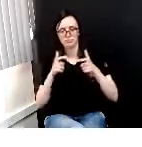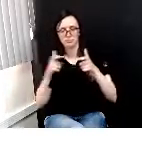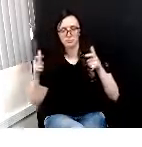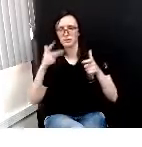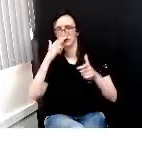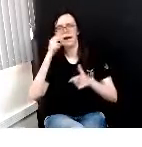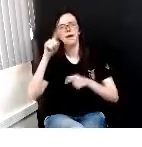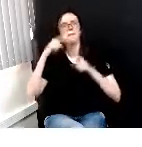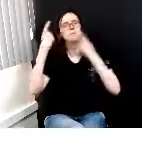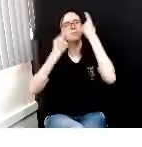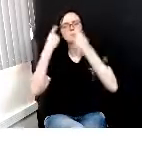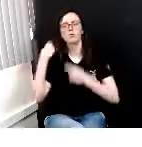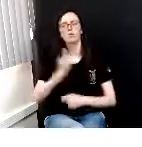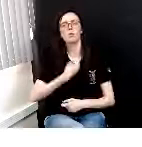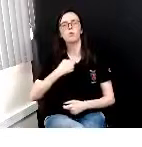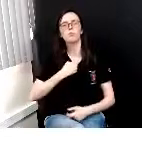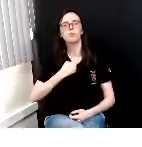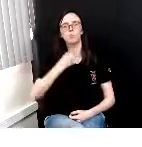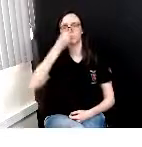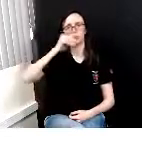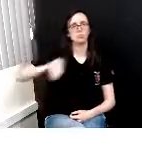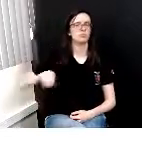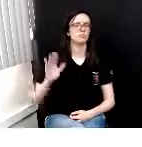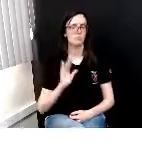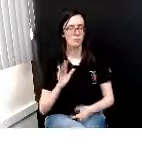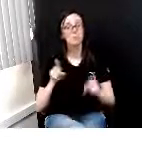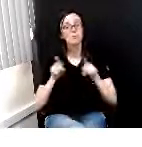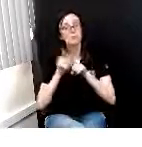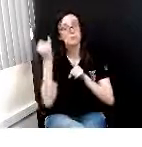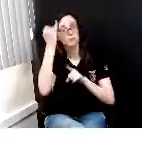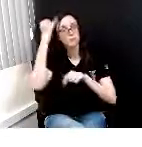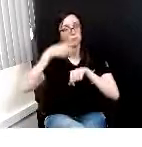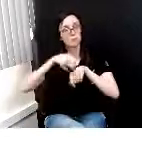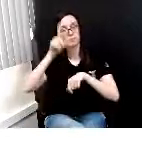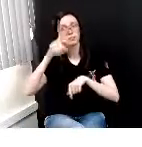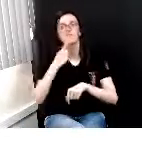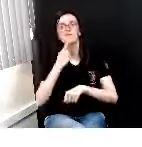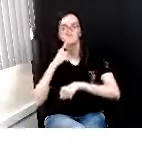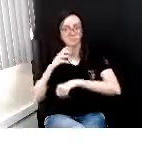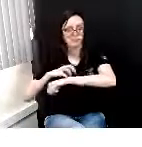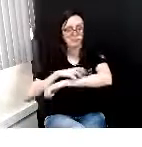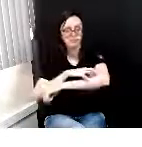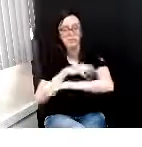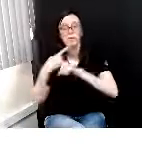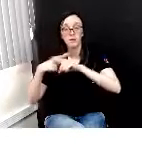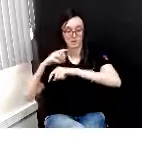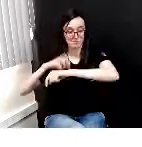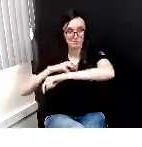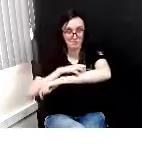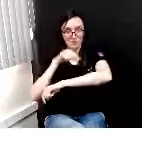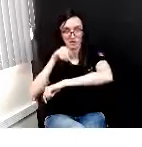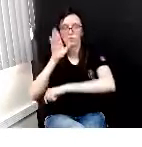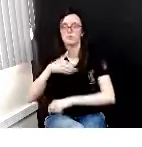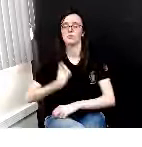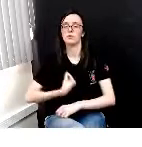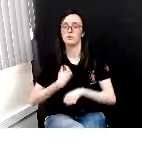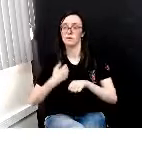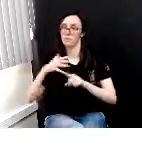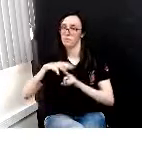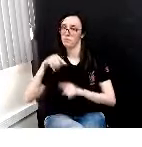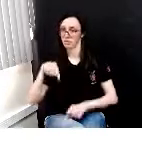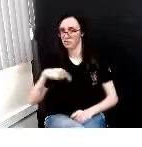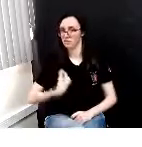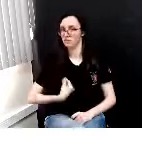preocupação que não podemos deixar de lado, e reforçar também a questão do sarampo, que também já é uma epidemia presente em território